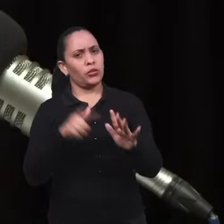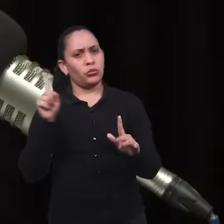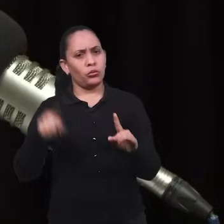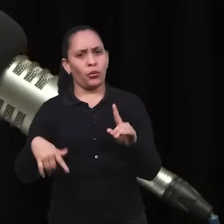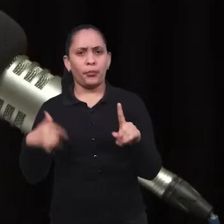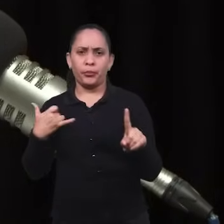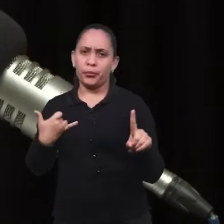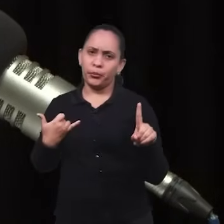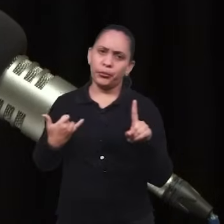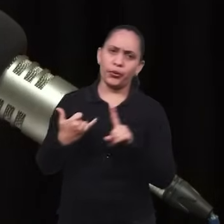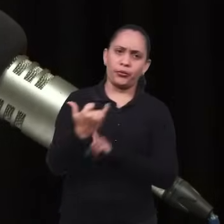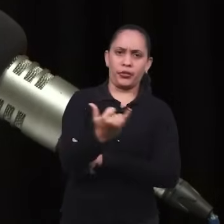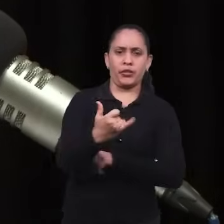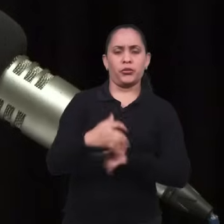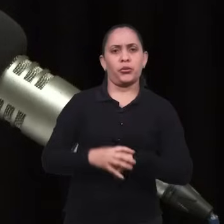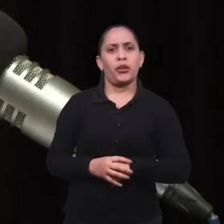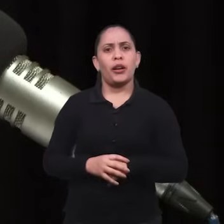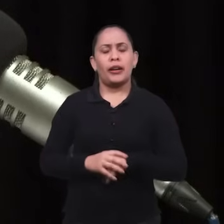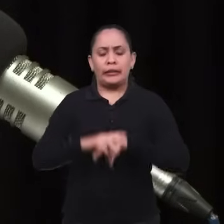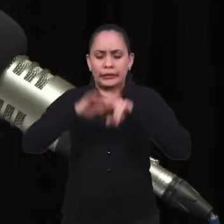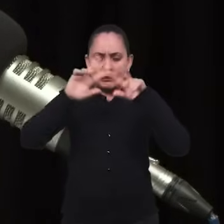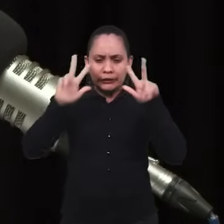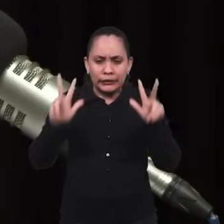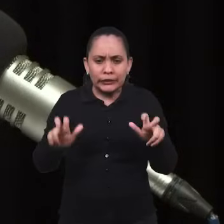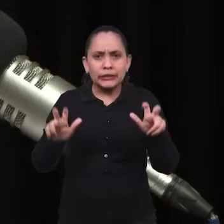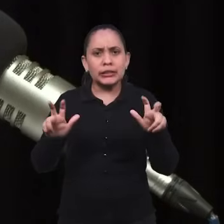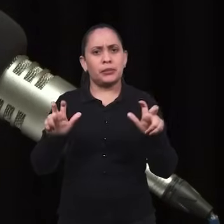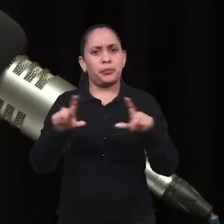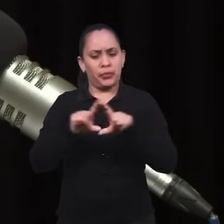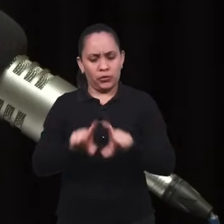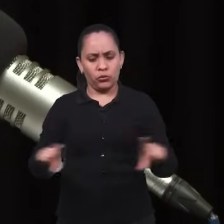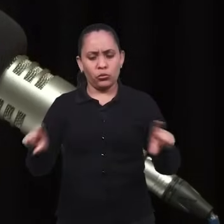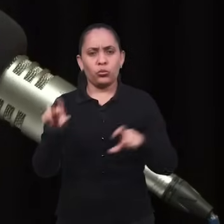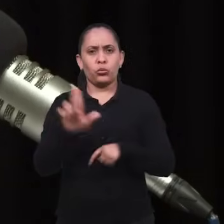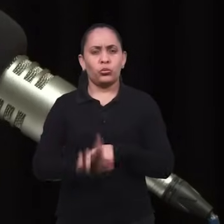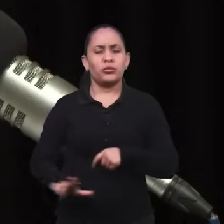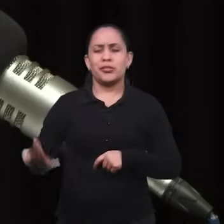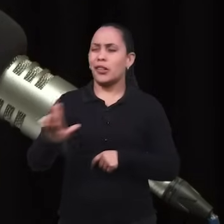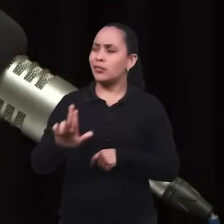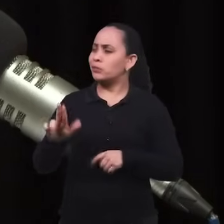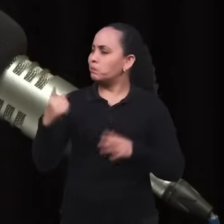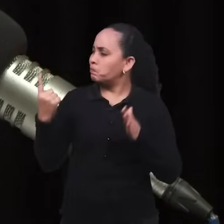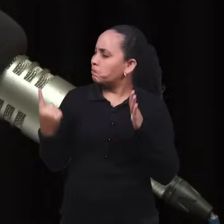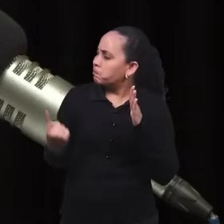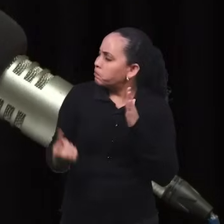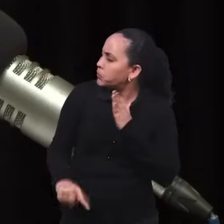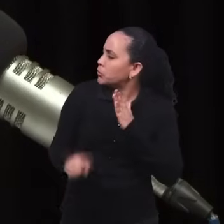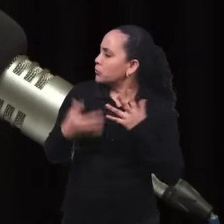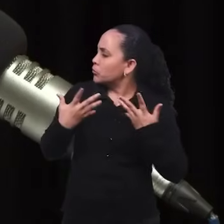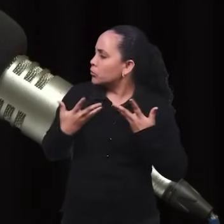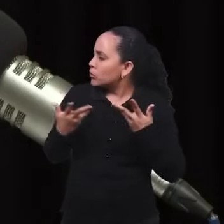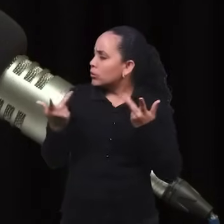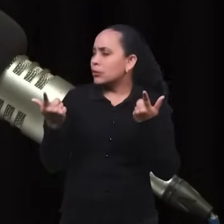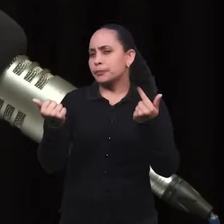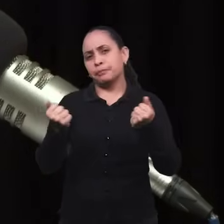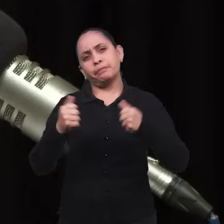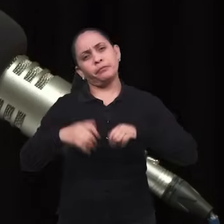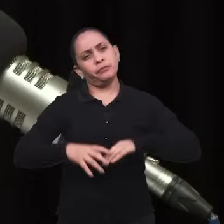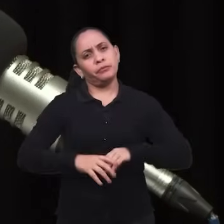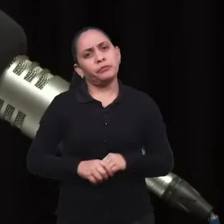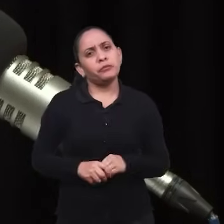do profético, significado profético dessa expressão, é algo de tão profundo, de tão